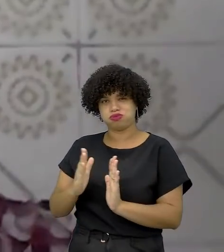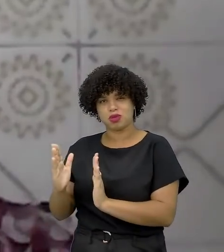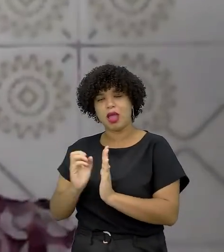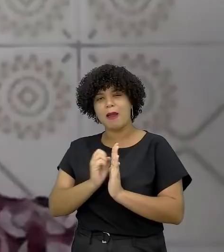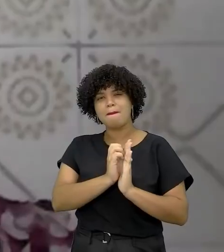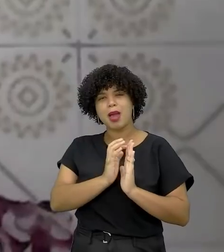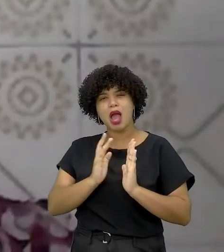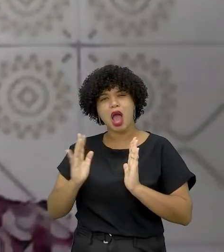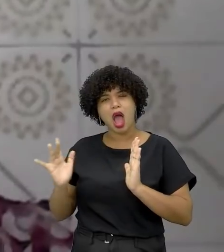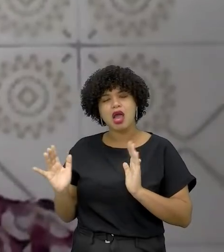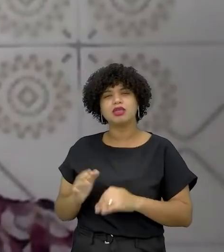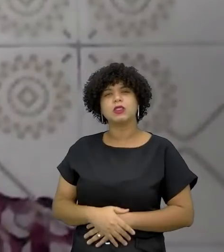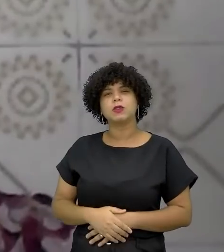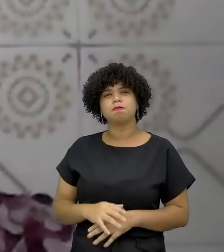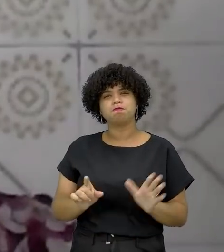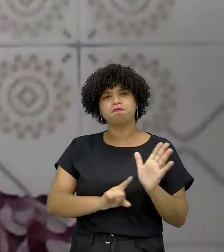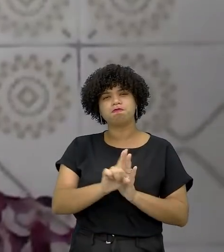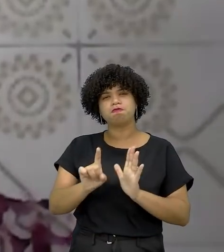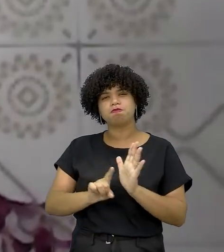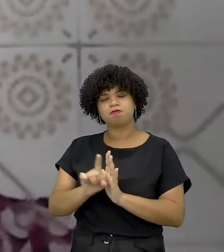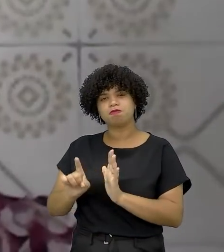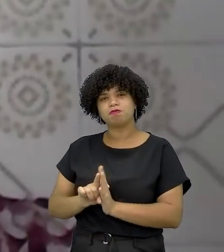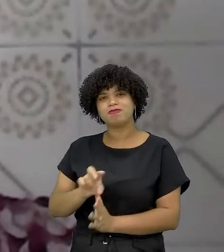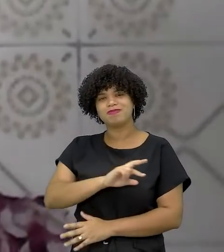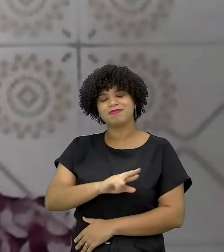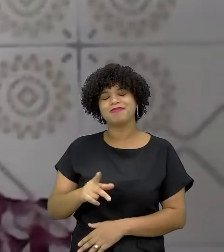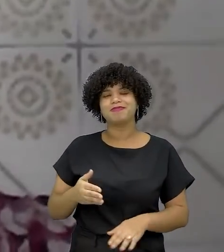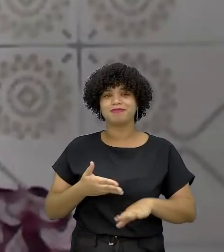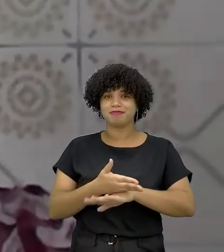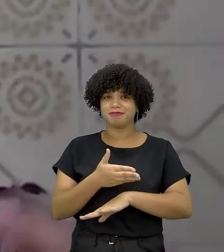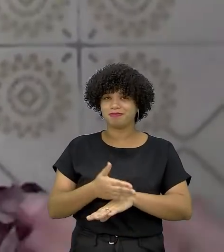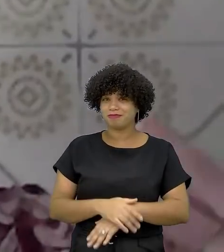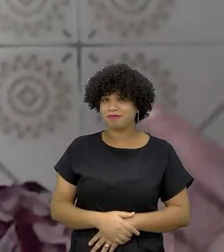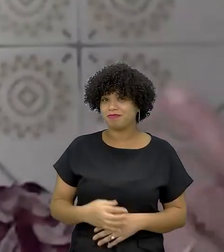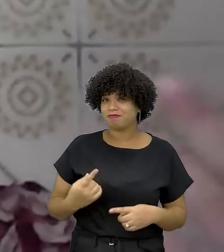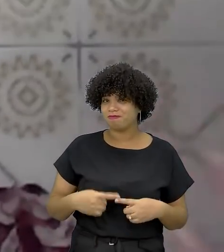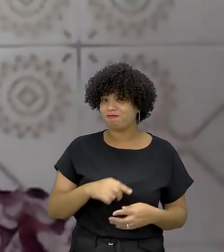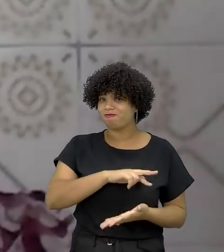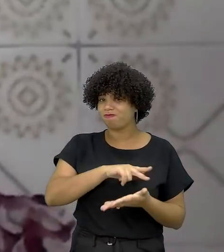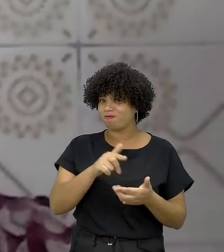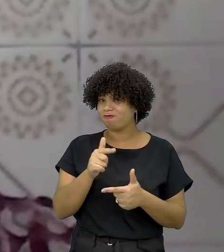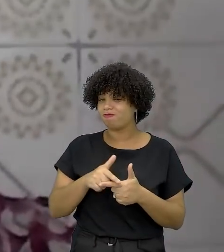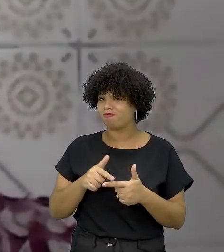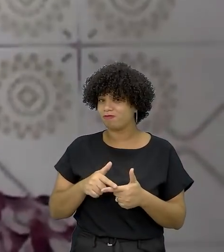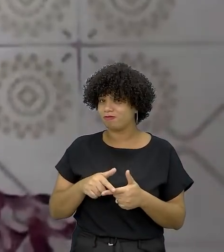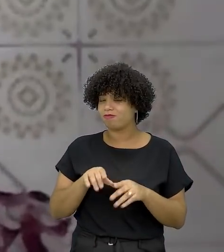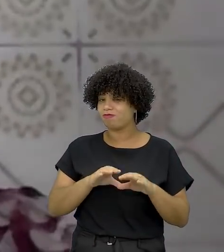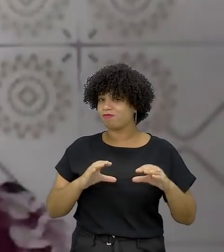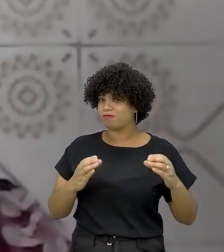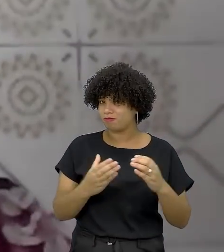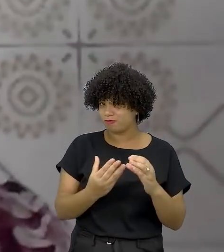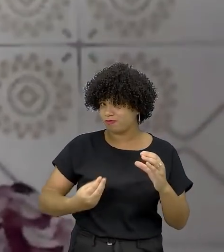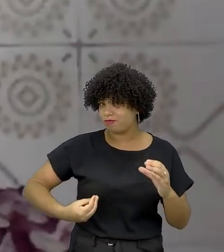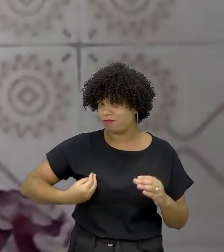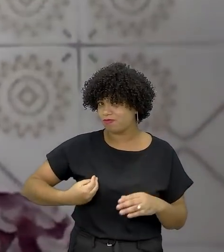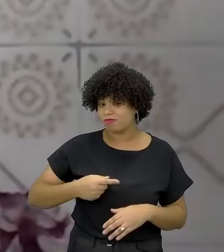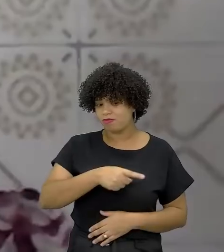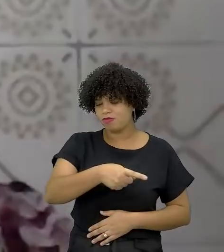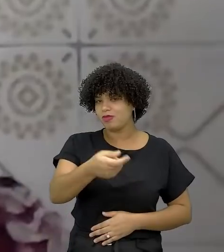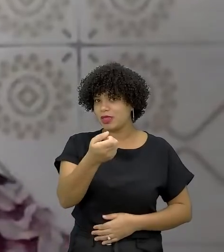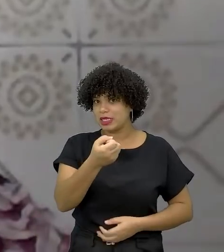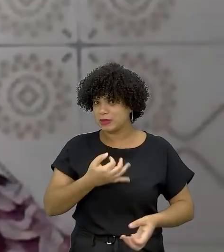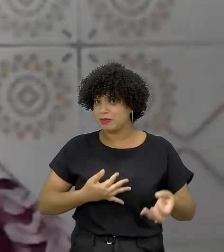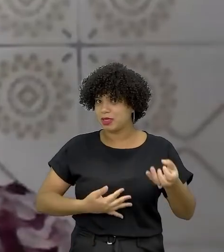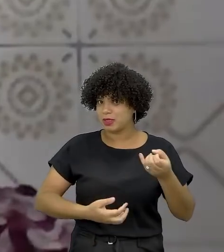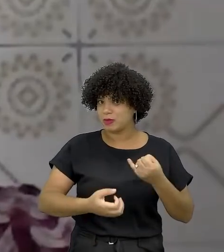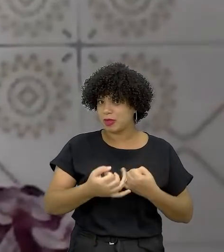são os principais problemas que a gente encontra ali na comunidade, e aí aquela discussão é bacana, vou anotando, pego um aluno para